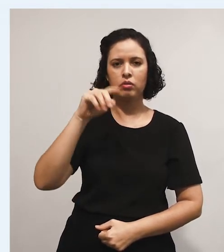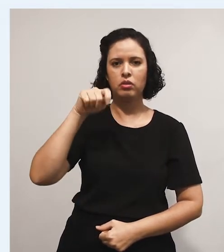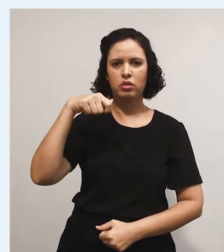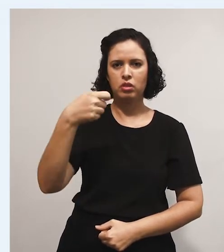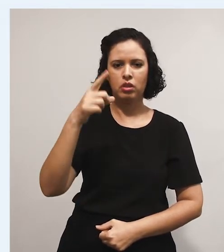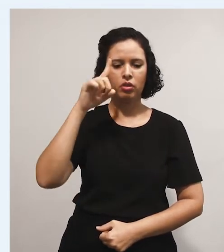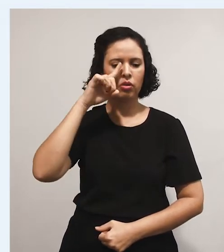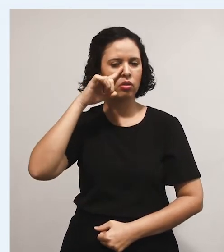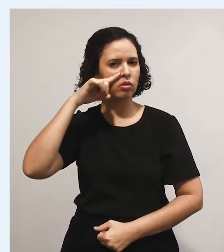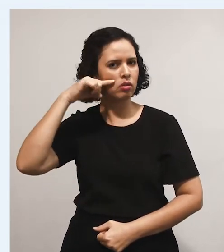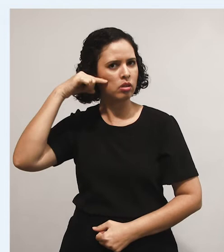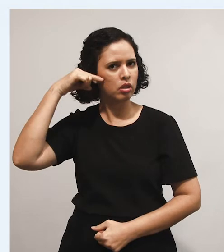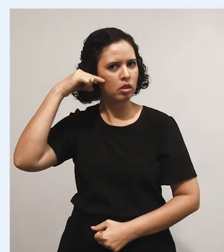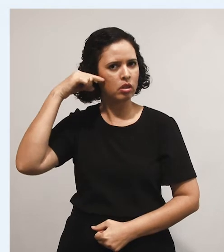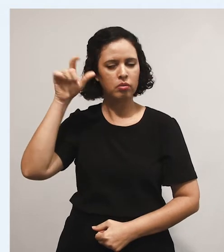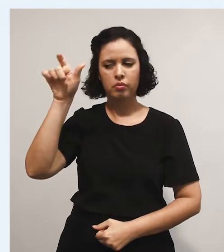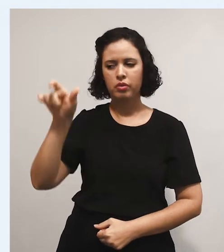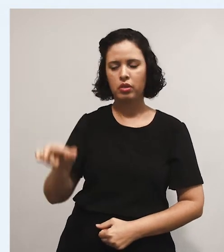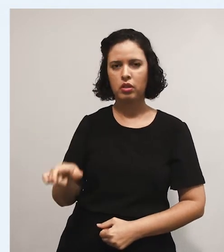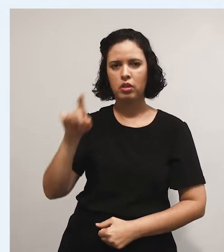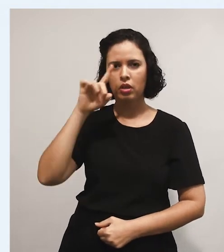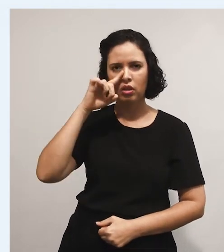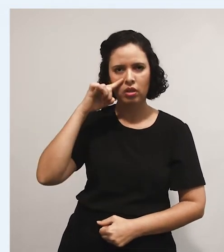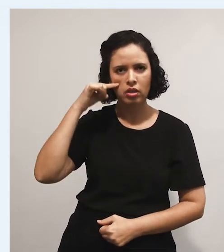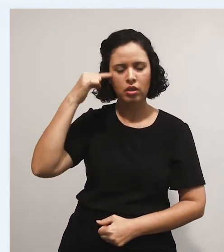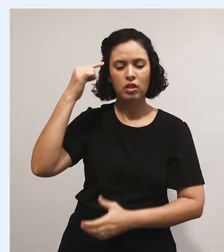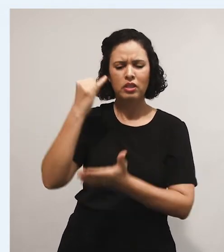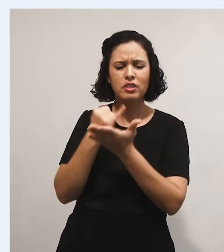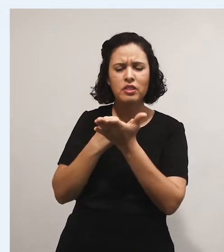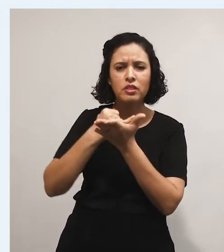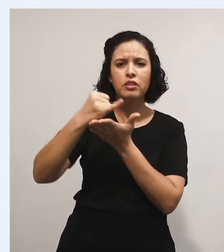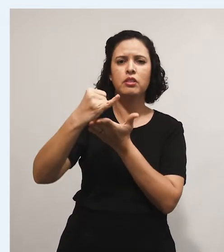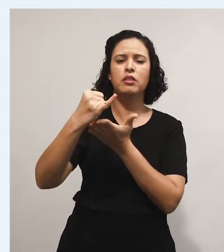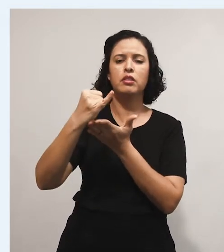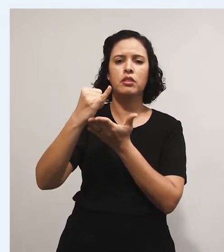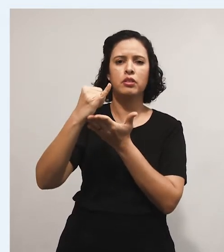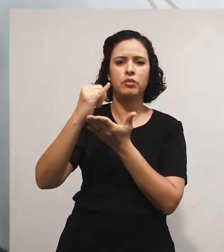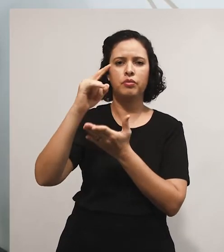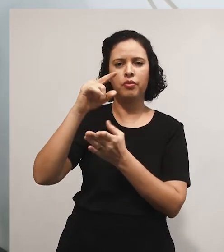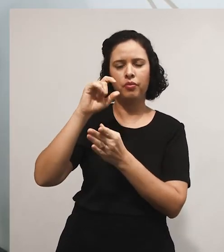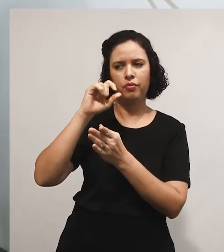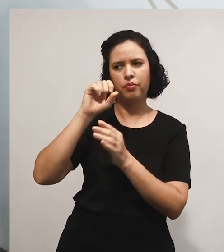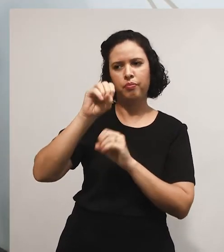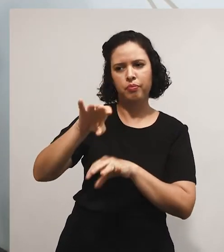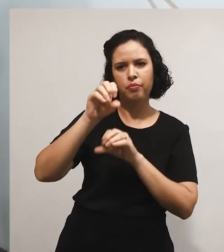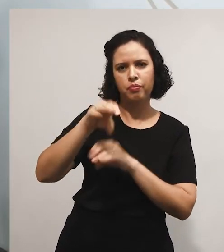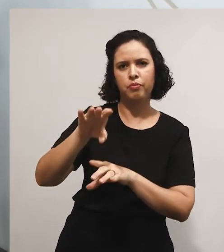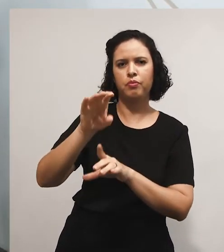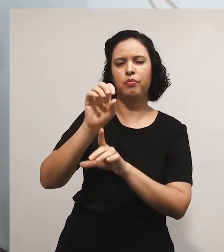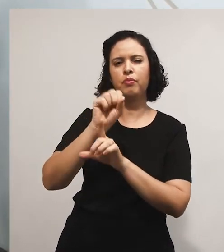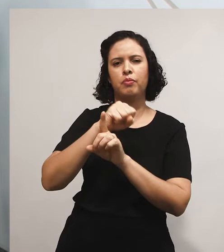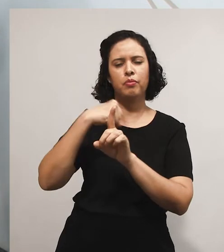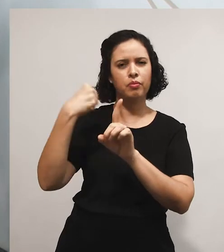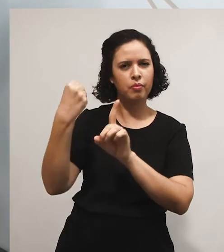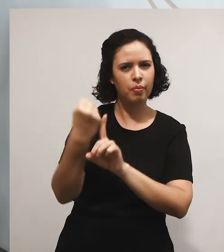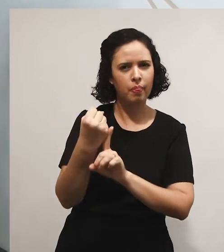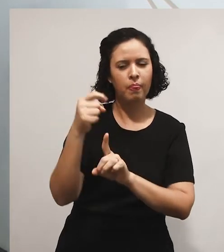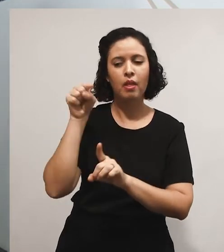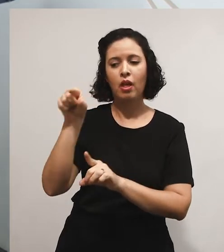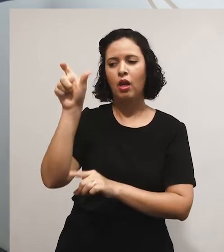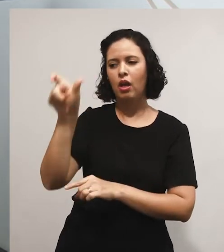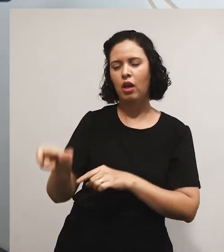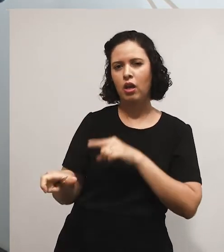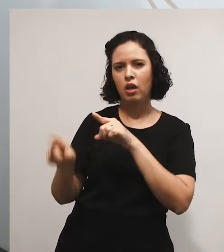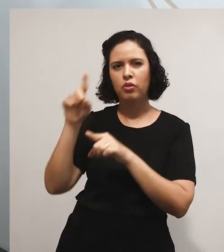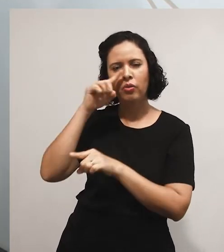é ele o primeiro sujeito que dá uma aula de sociologia na universidade, que inaugura o primeiro curso de